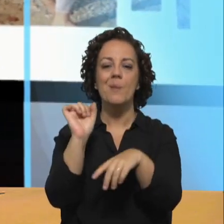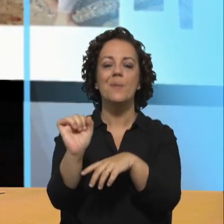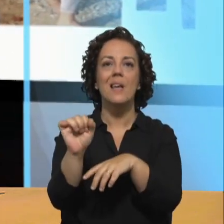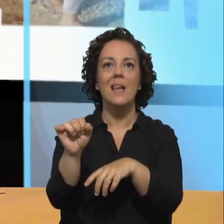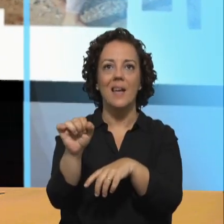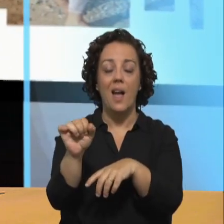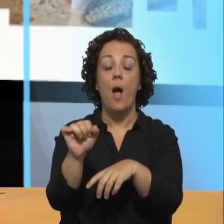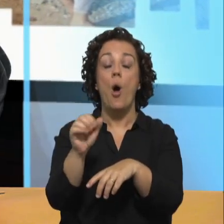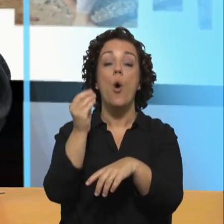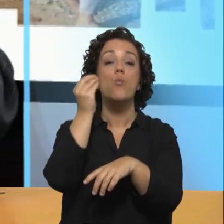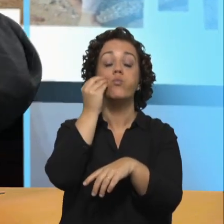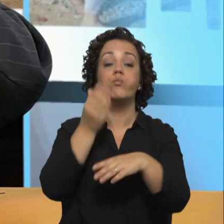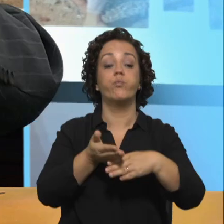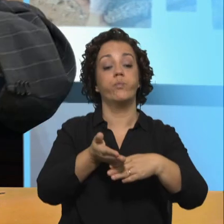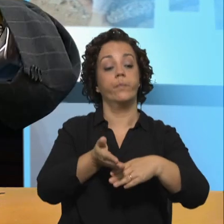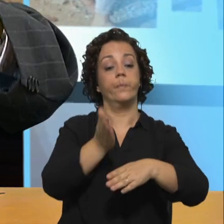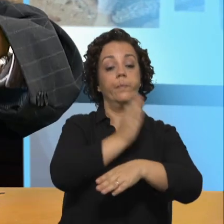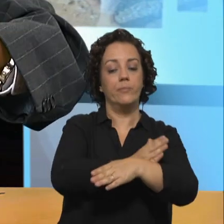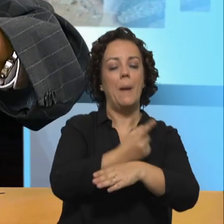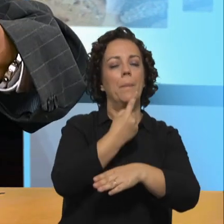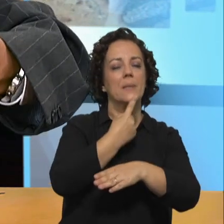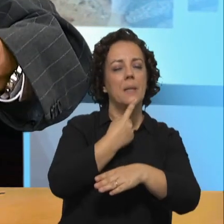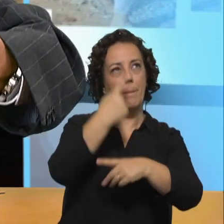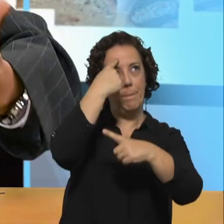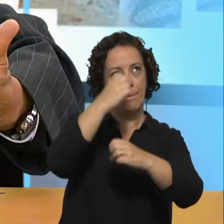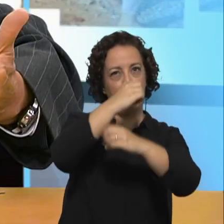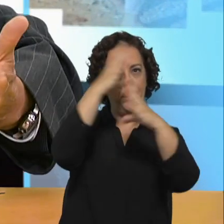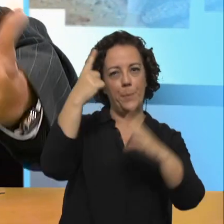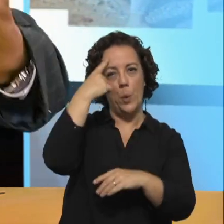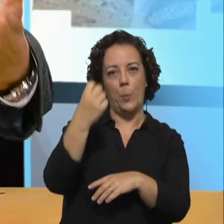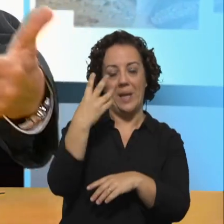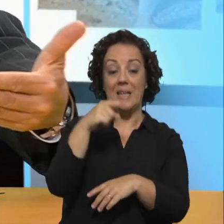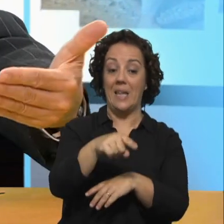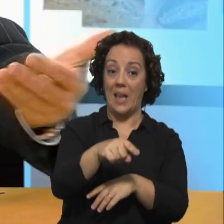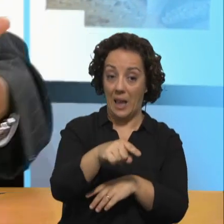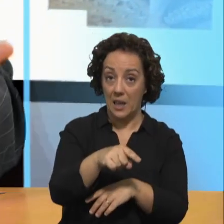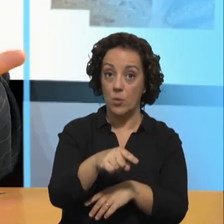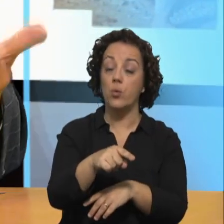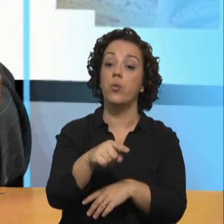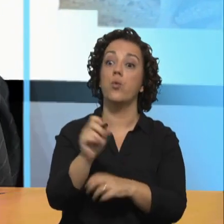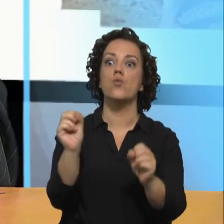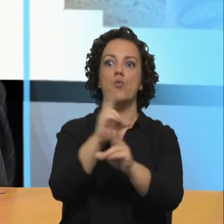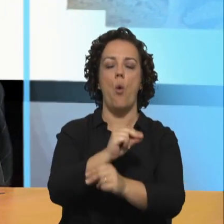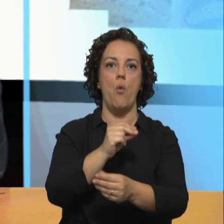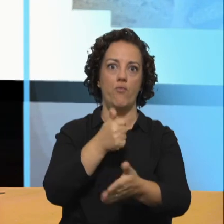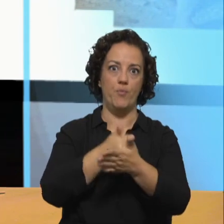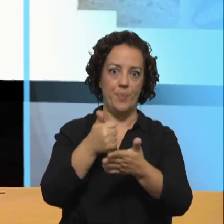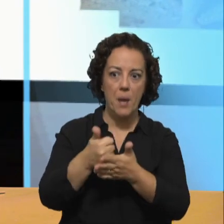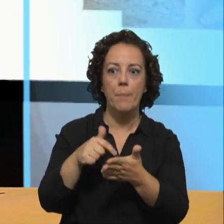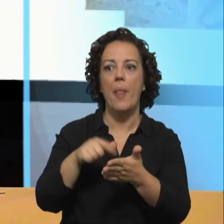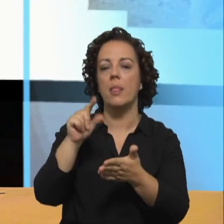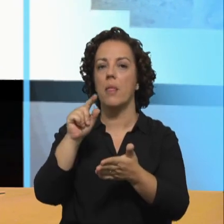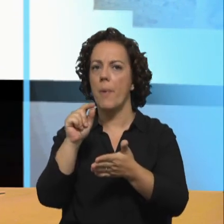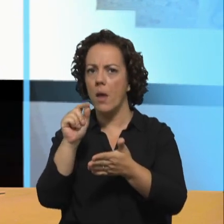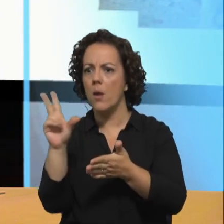na sequência da compreensão e importante para conhecer a evolução quer do Novo Testamento, quer do judaísmo, começa com